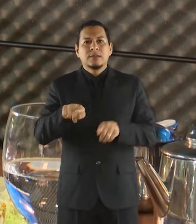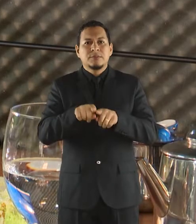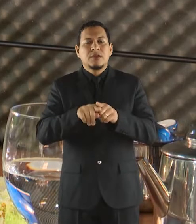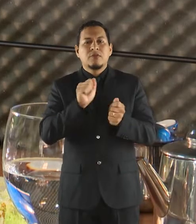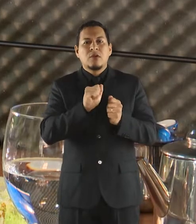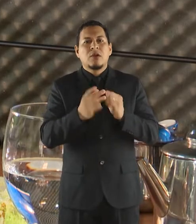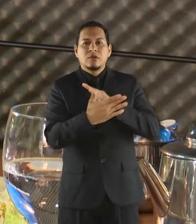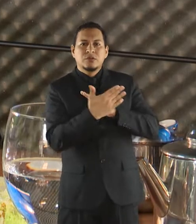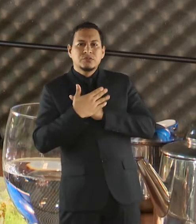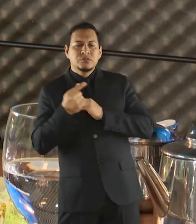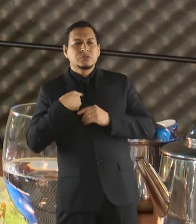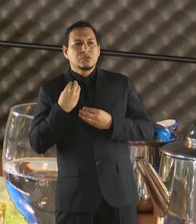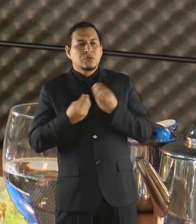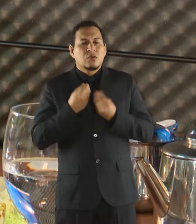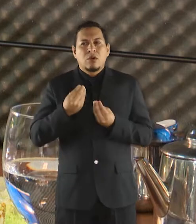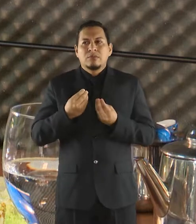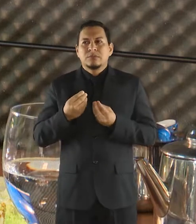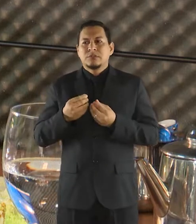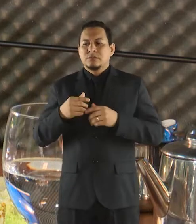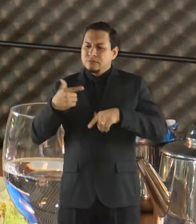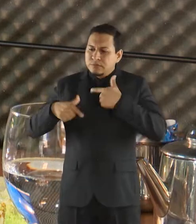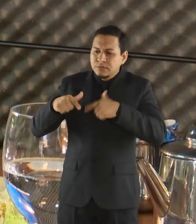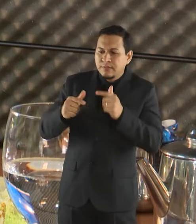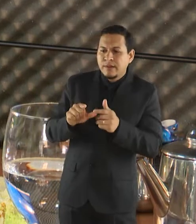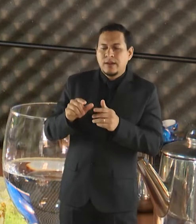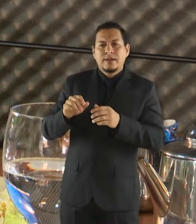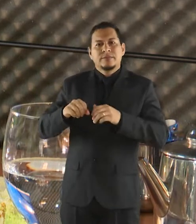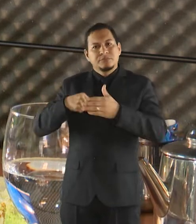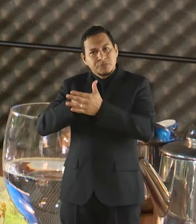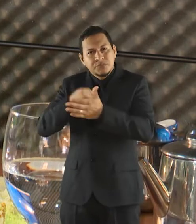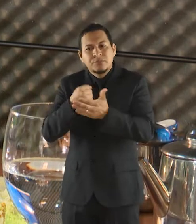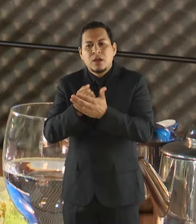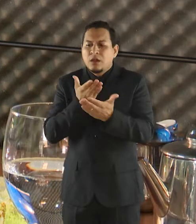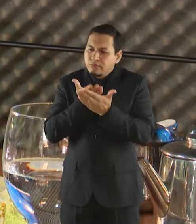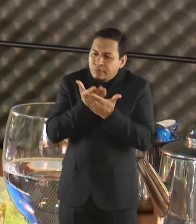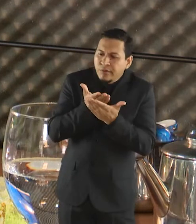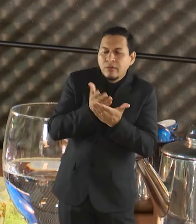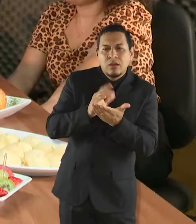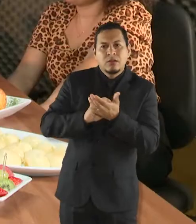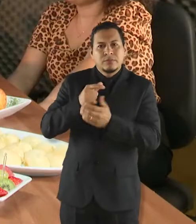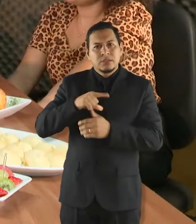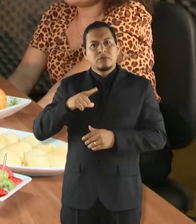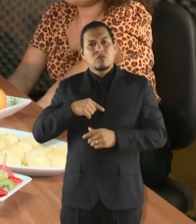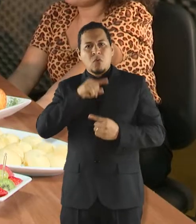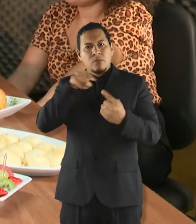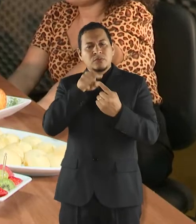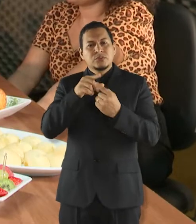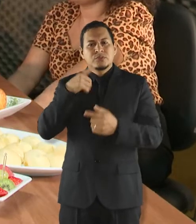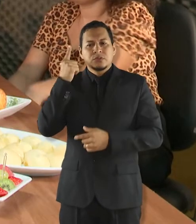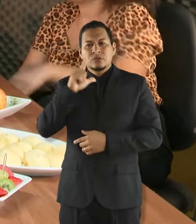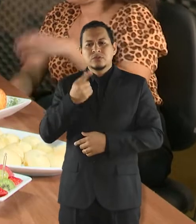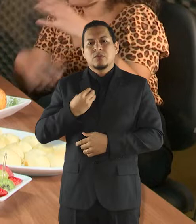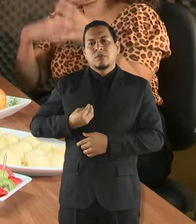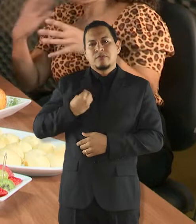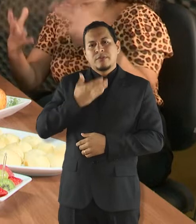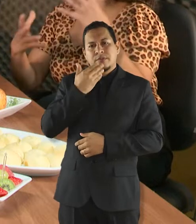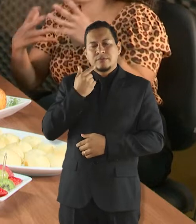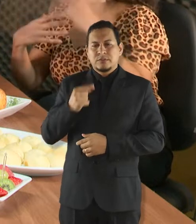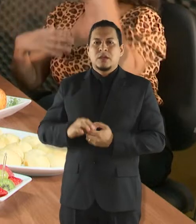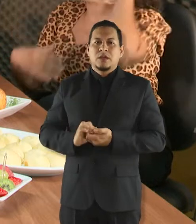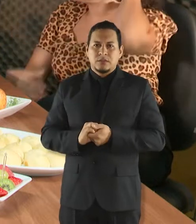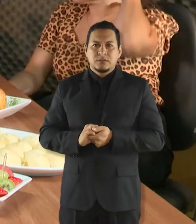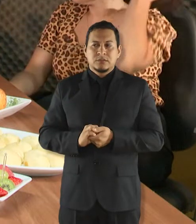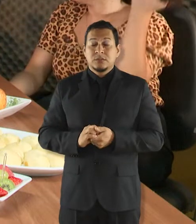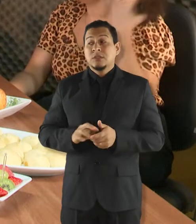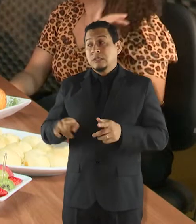mola propulsora para um trabalho, né? Para continuar batalhando, estudando, Quando ter uma você vida teve melhor. ela, você já trabalhava? Se fora o trabalho lá na